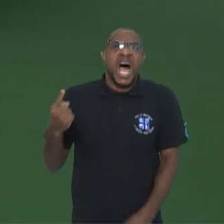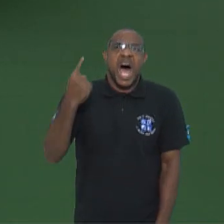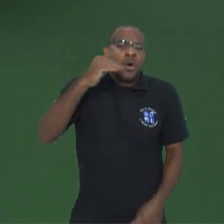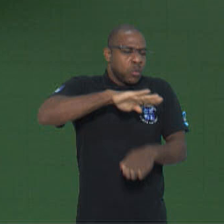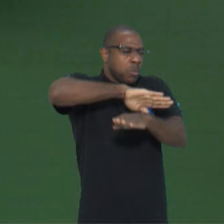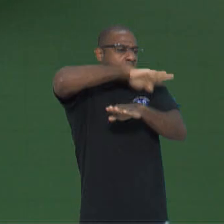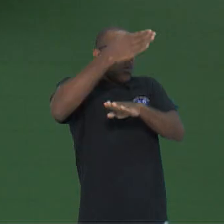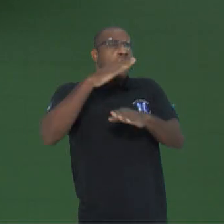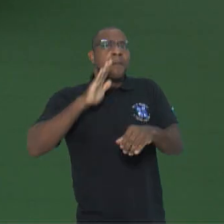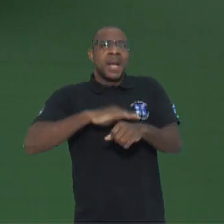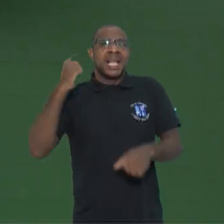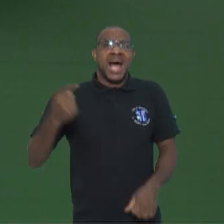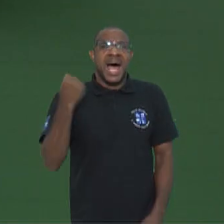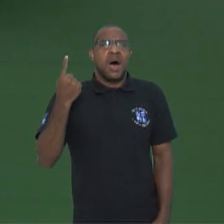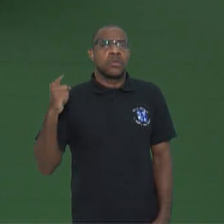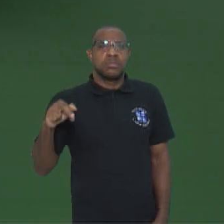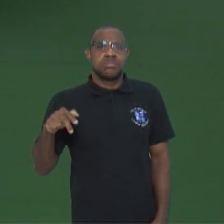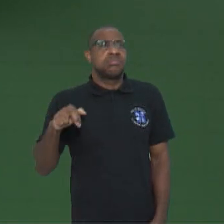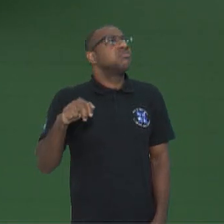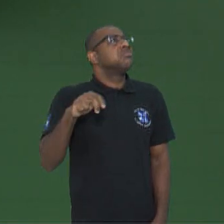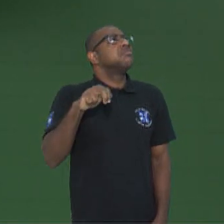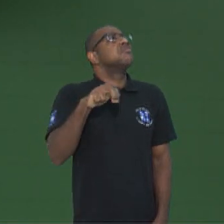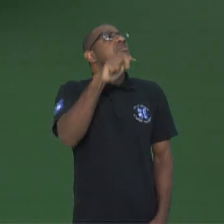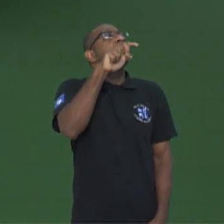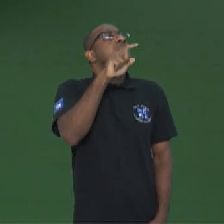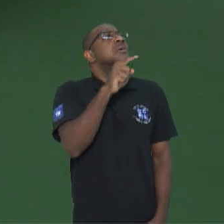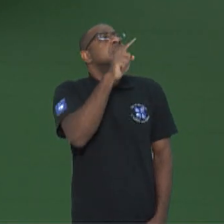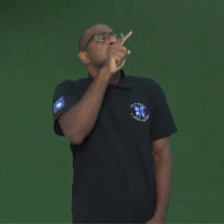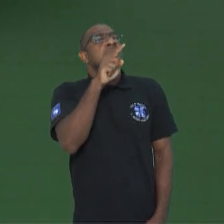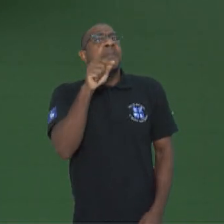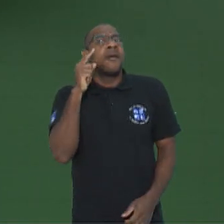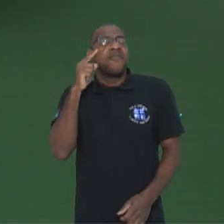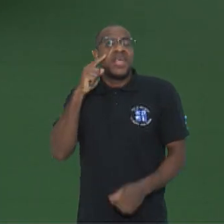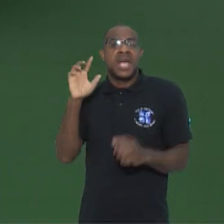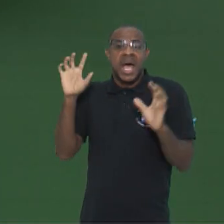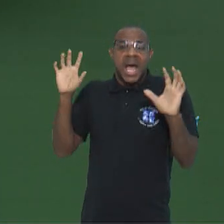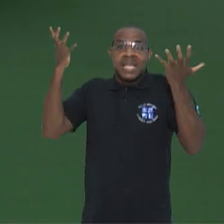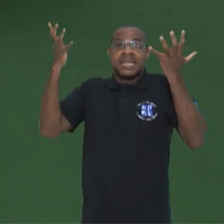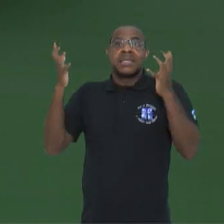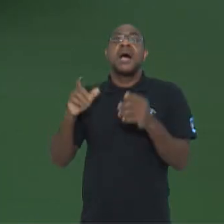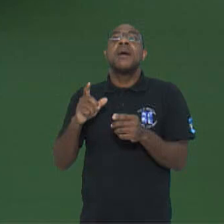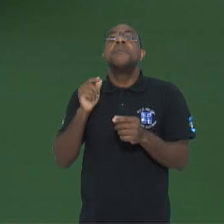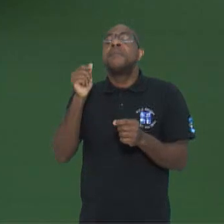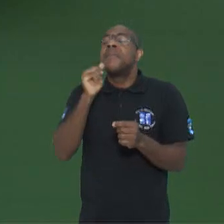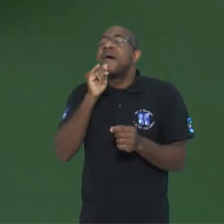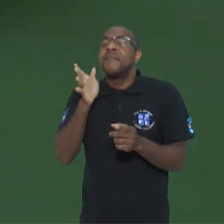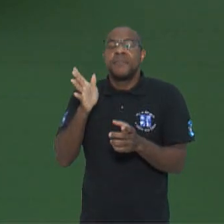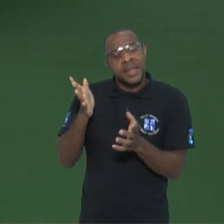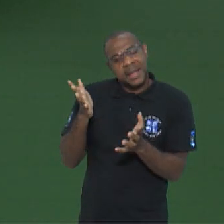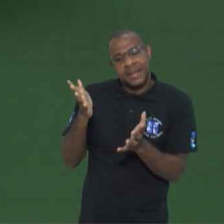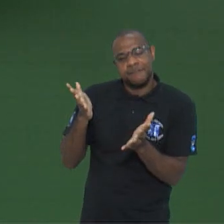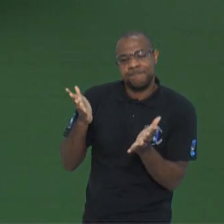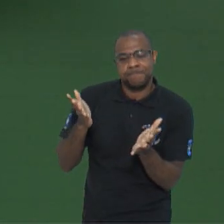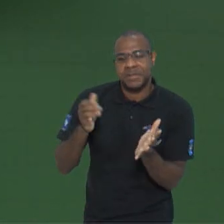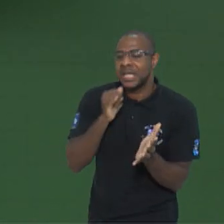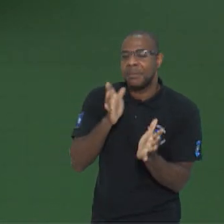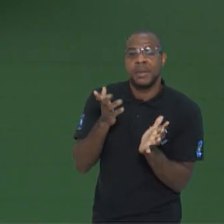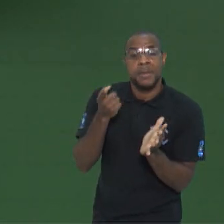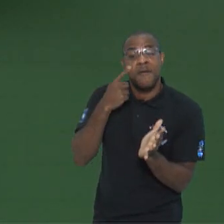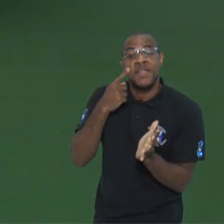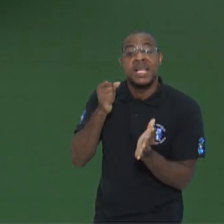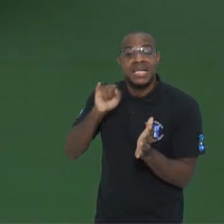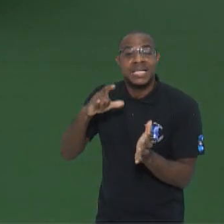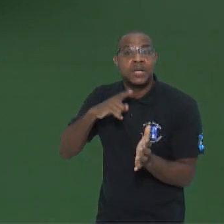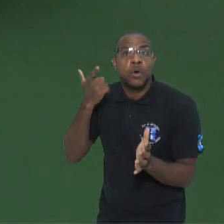para que ele pudesse identificar a temperatura dessa região. Se acreditava, era um mito de que as temperaturas chegassem até 1000 graus